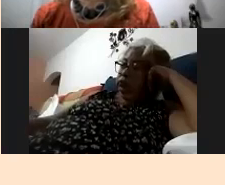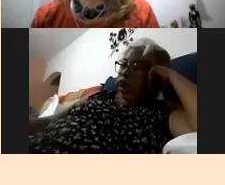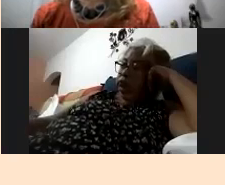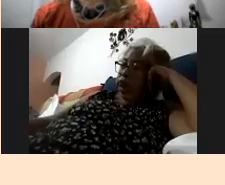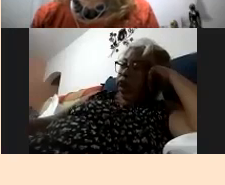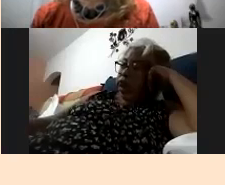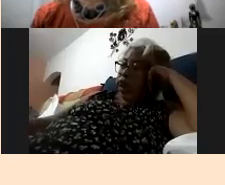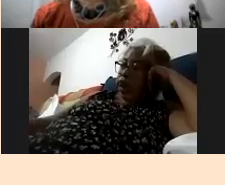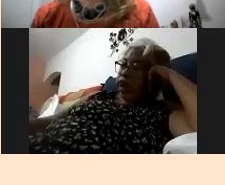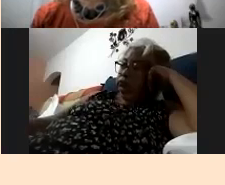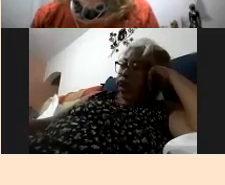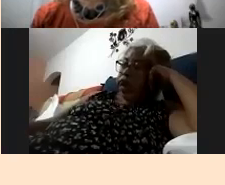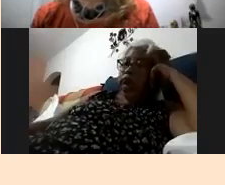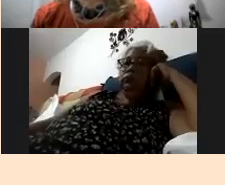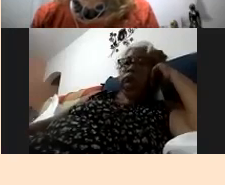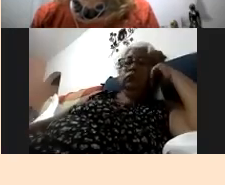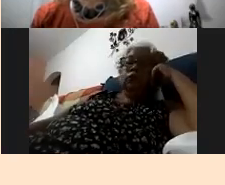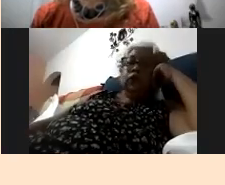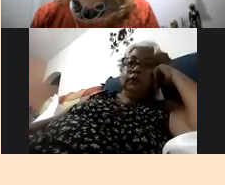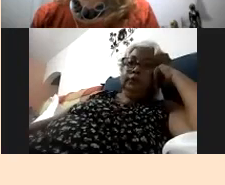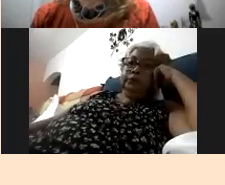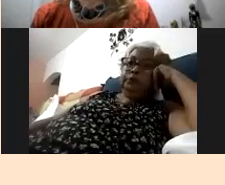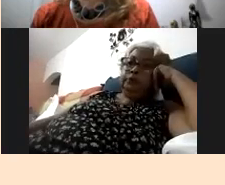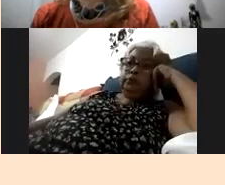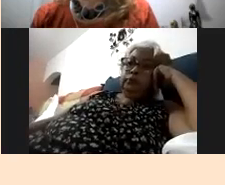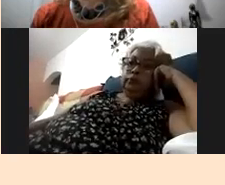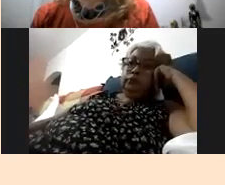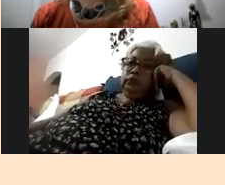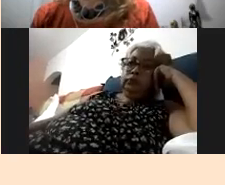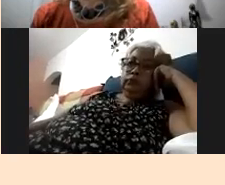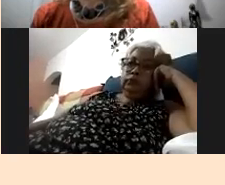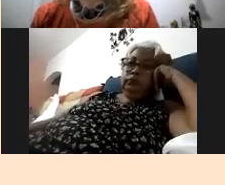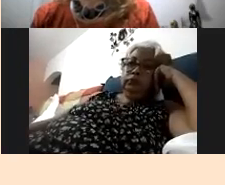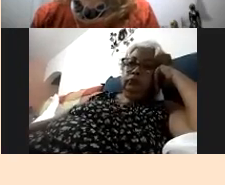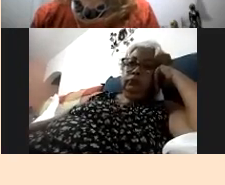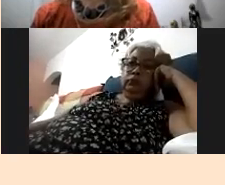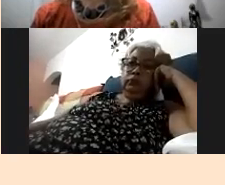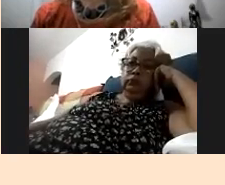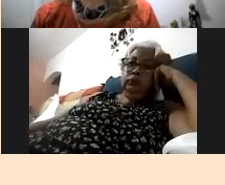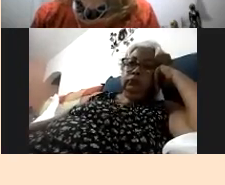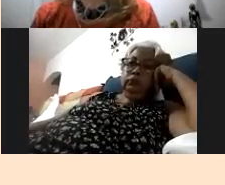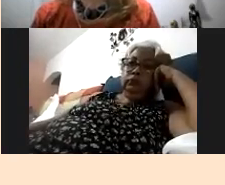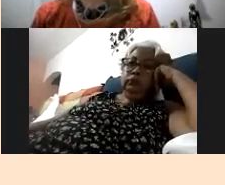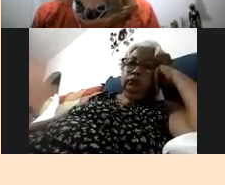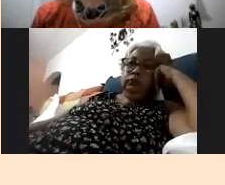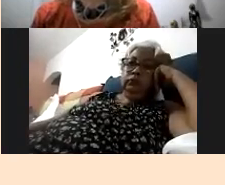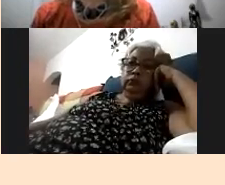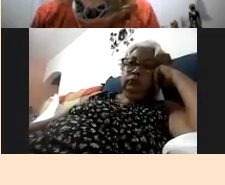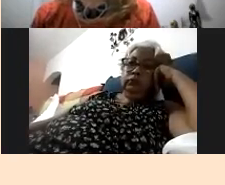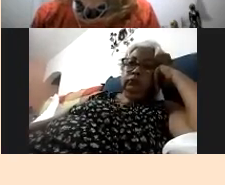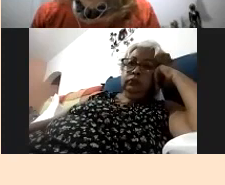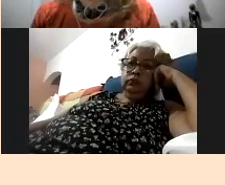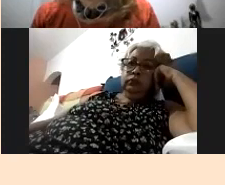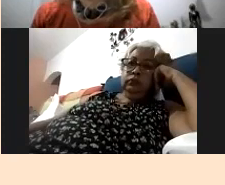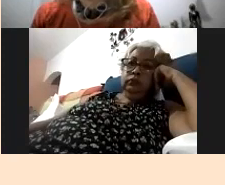as deficiências físicas, motoras, as deficiências sensoriais, a surdez, a deficiência visual,